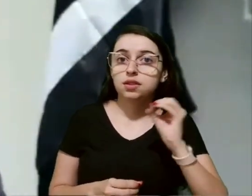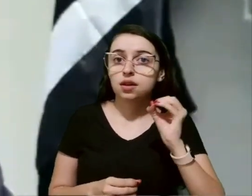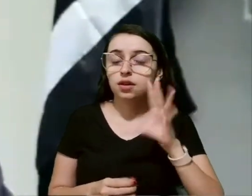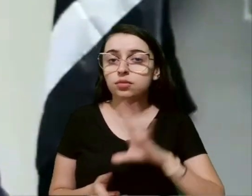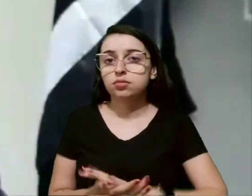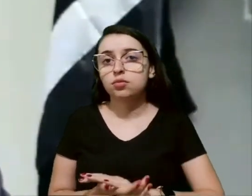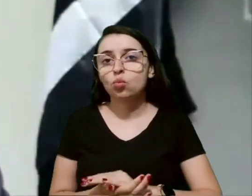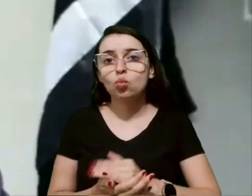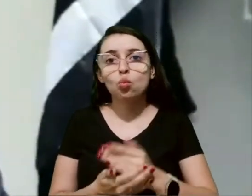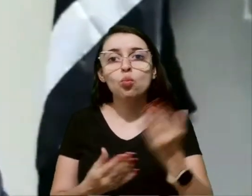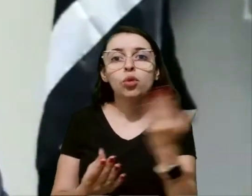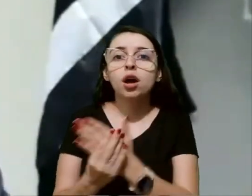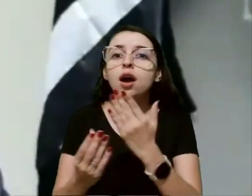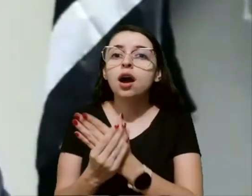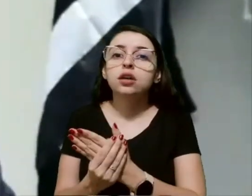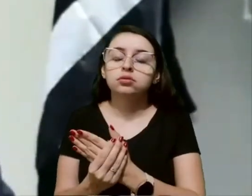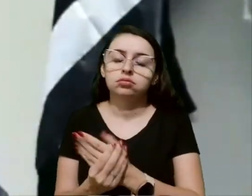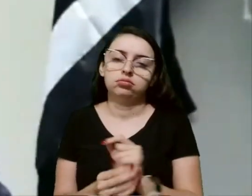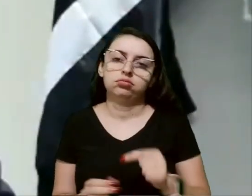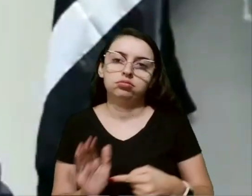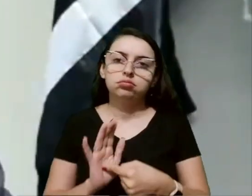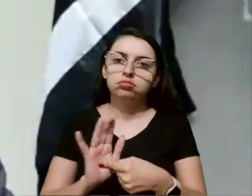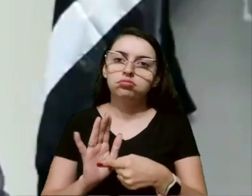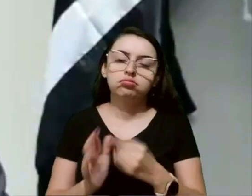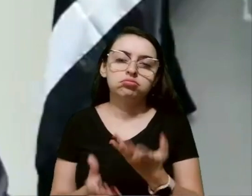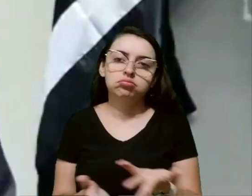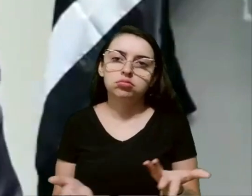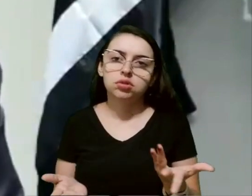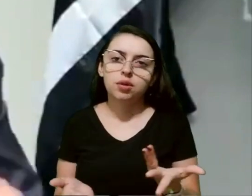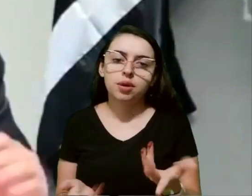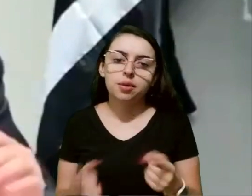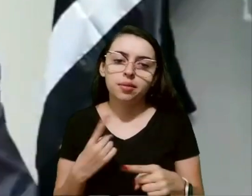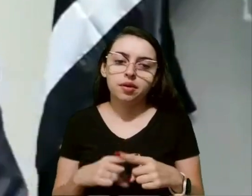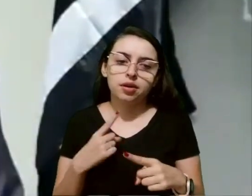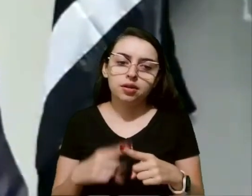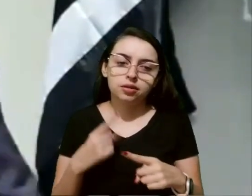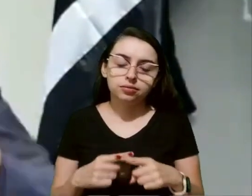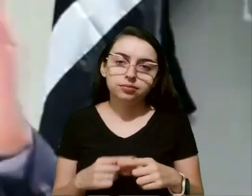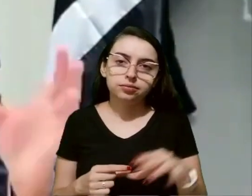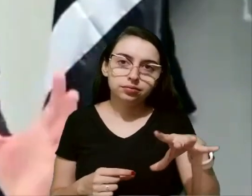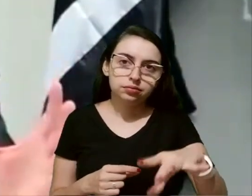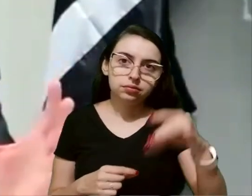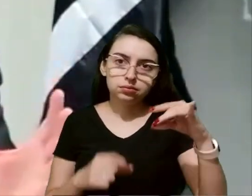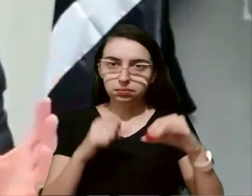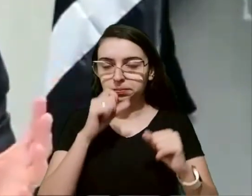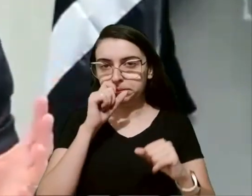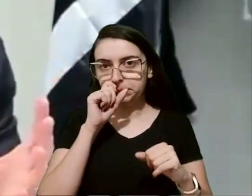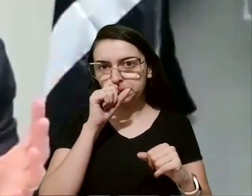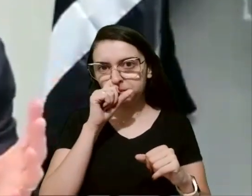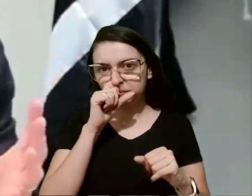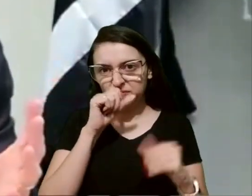o N? É a quantidade de casos. Então, por quê? Porque você vai... Vamos pegar o caso